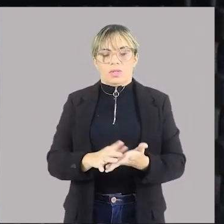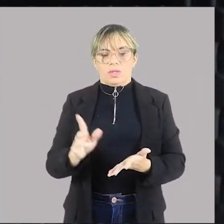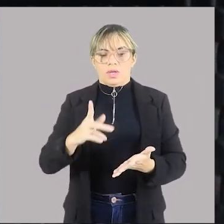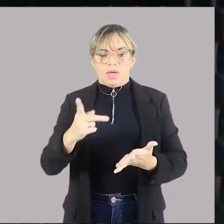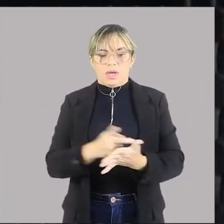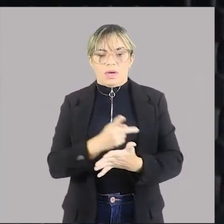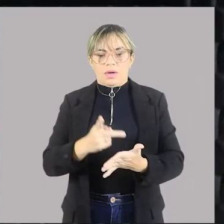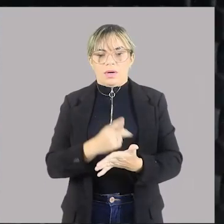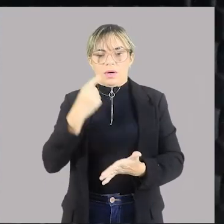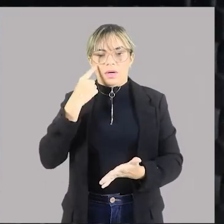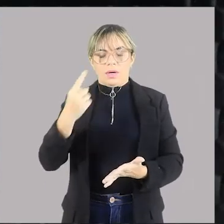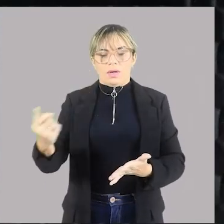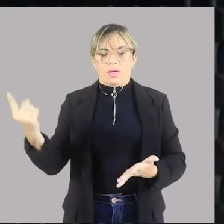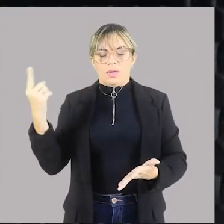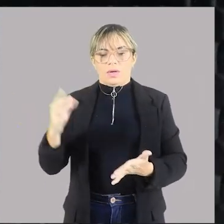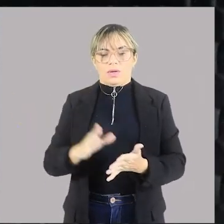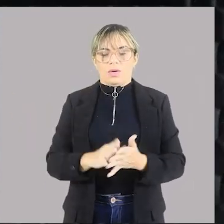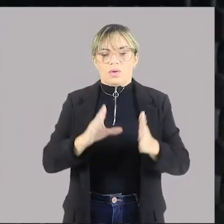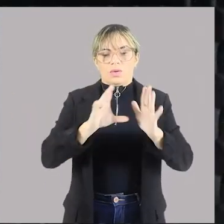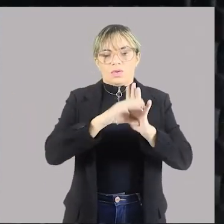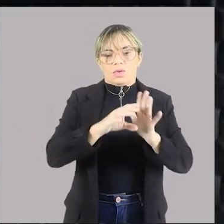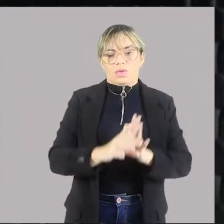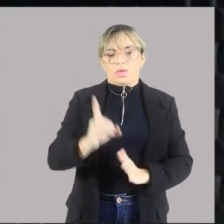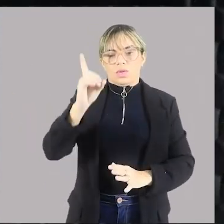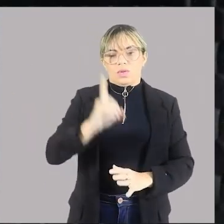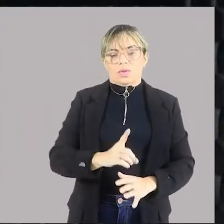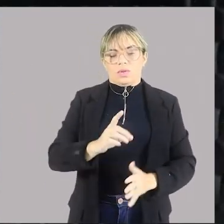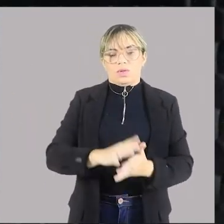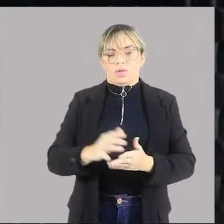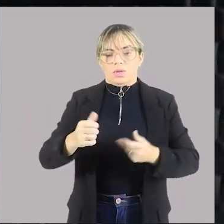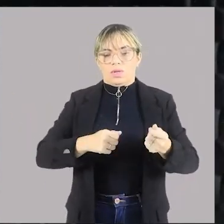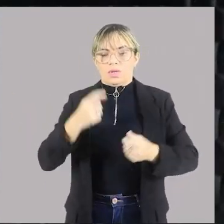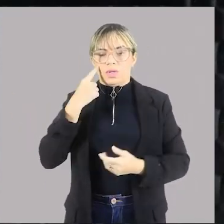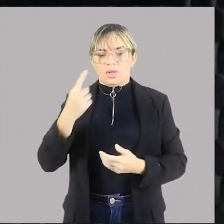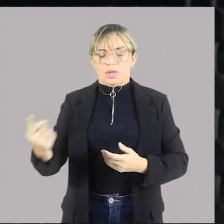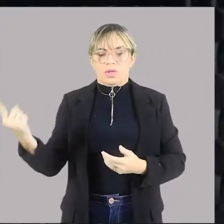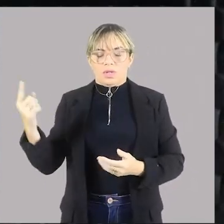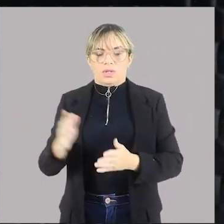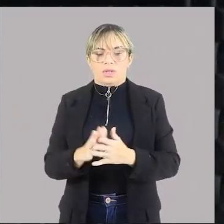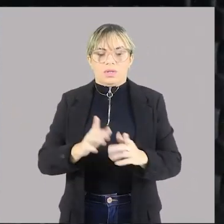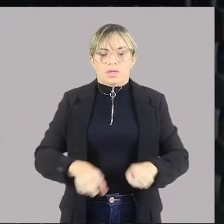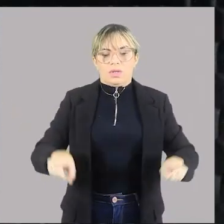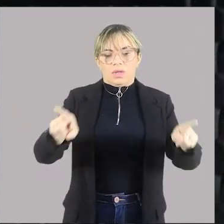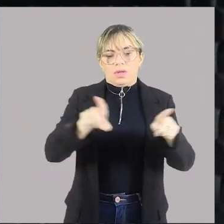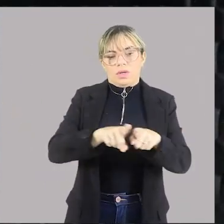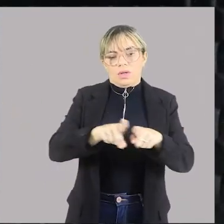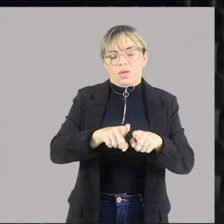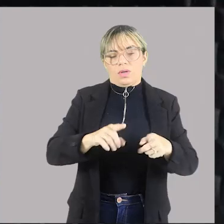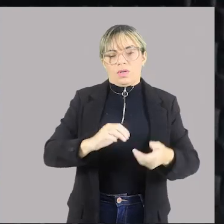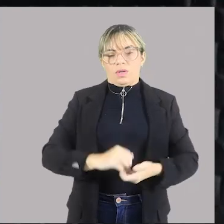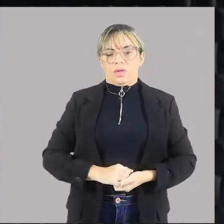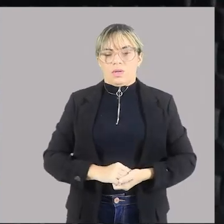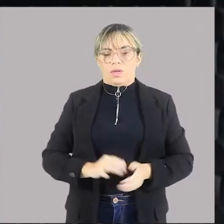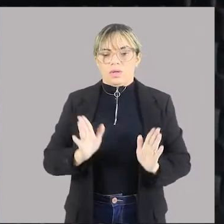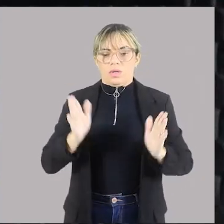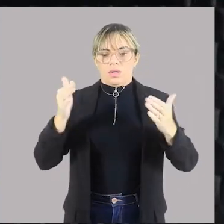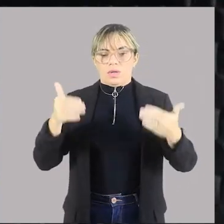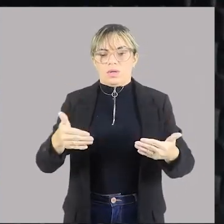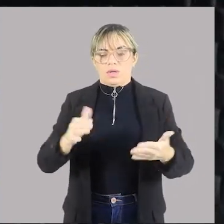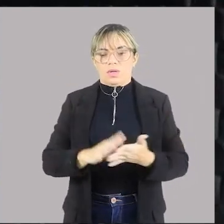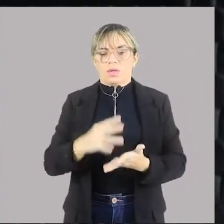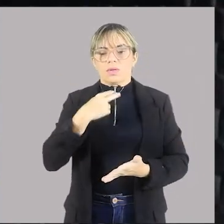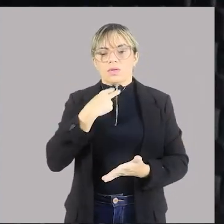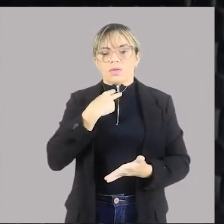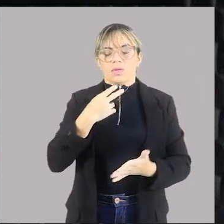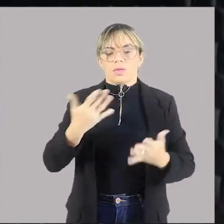se trata de como é elaborado o direito administrativo e nem destaca essa observação de que